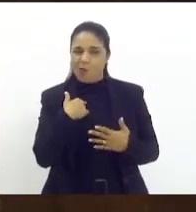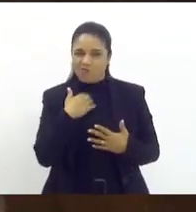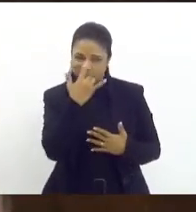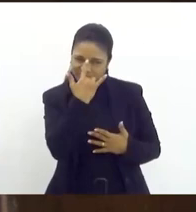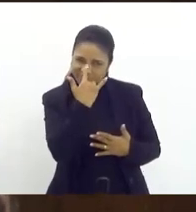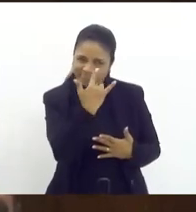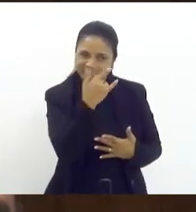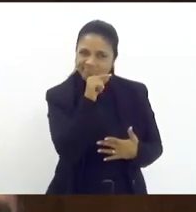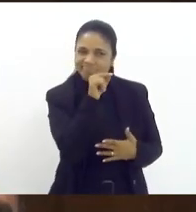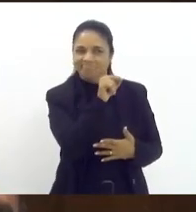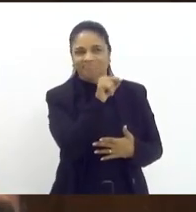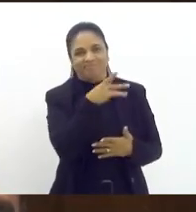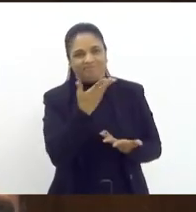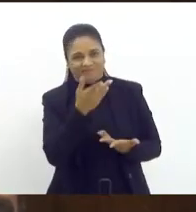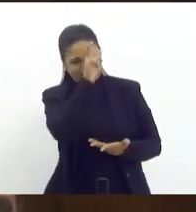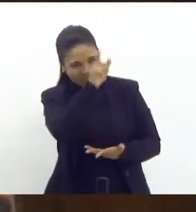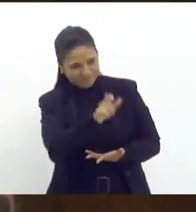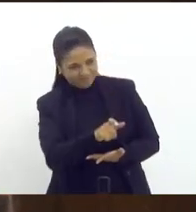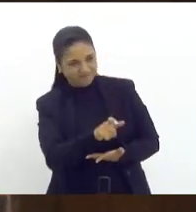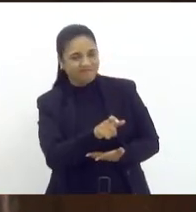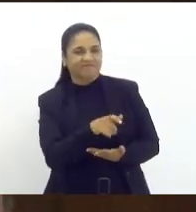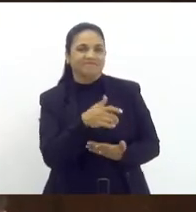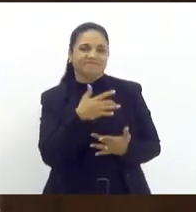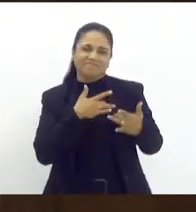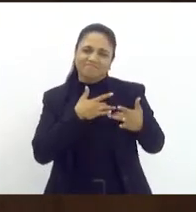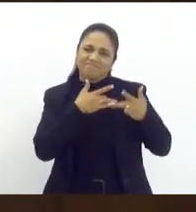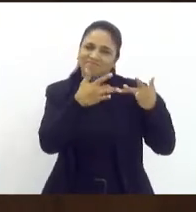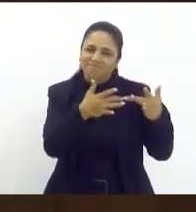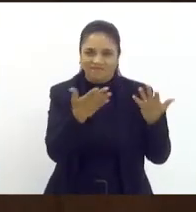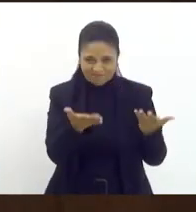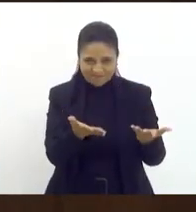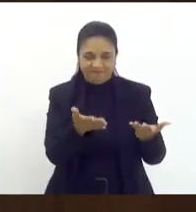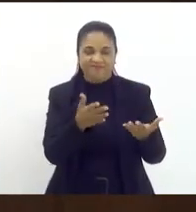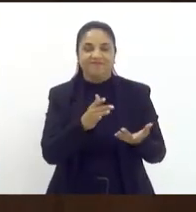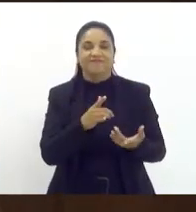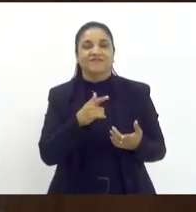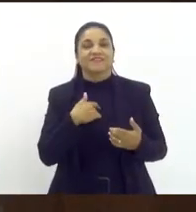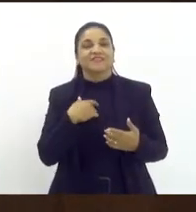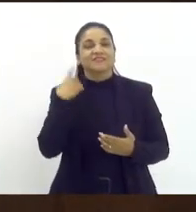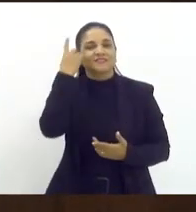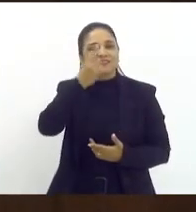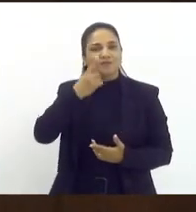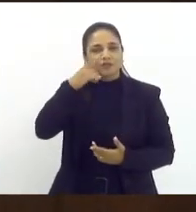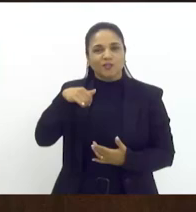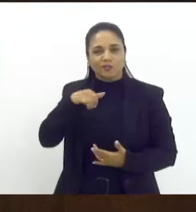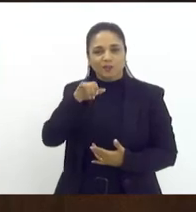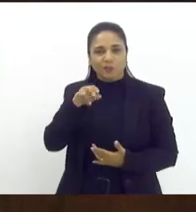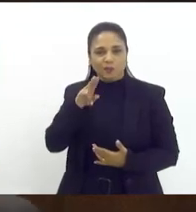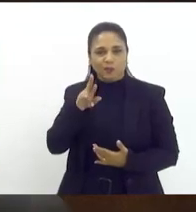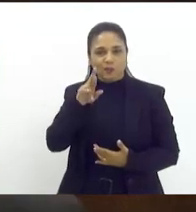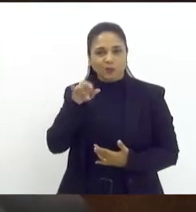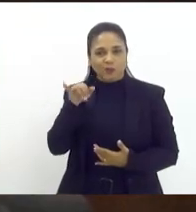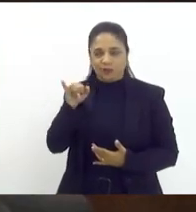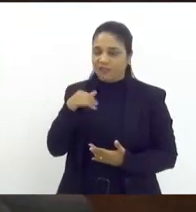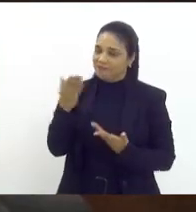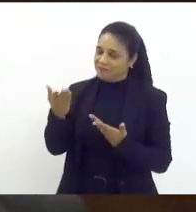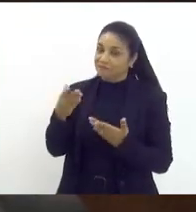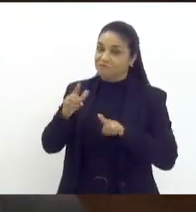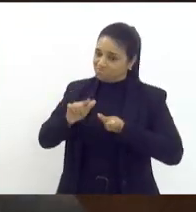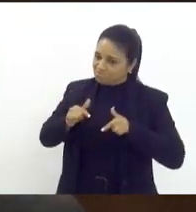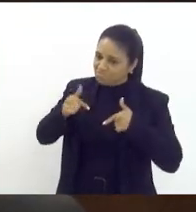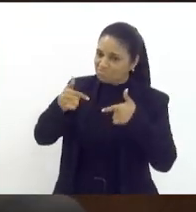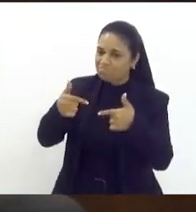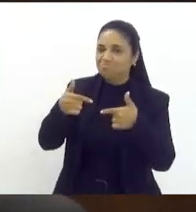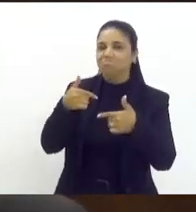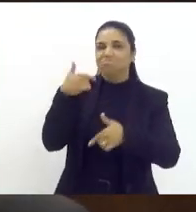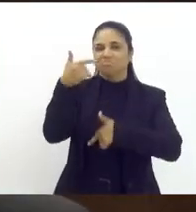muito especial pela solidariedade vossa excelência Deputado Yuri guerrilheiro Serrano ora